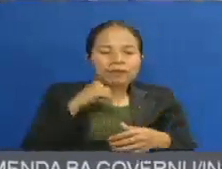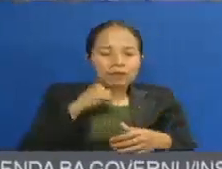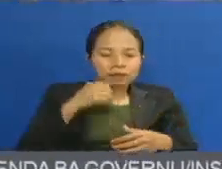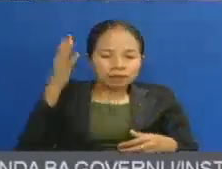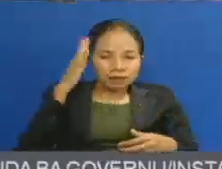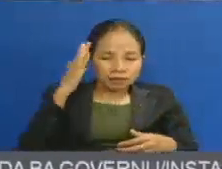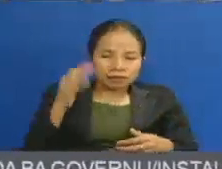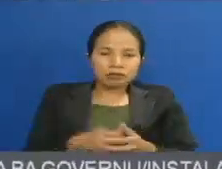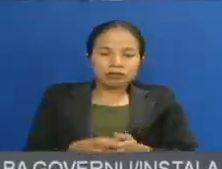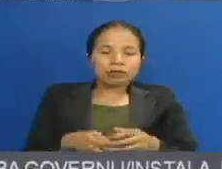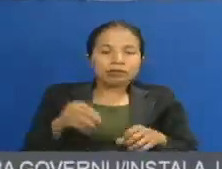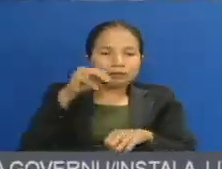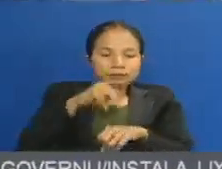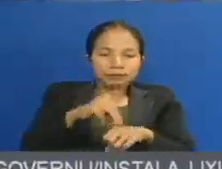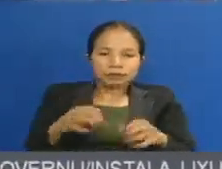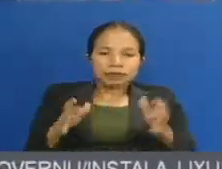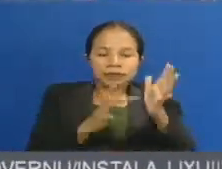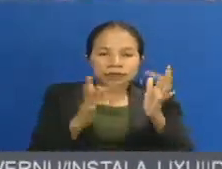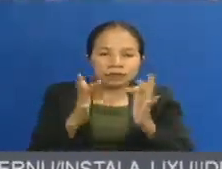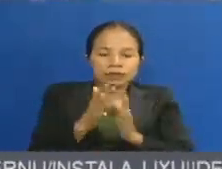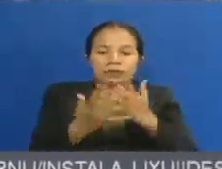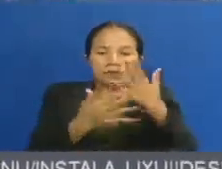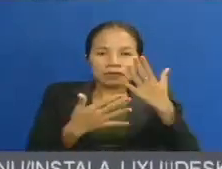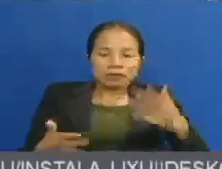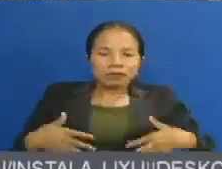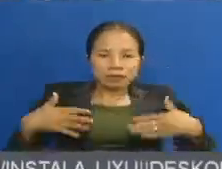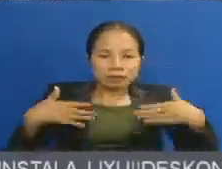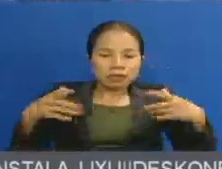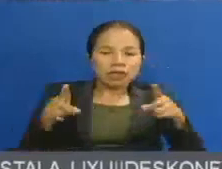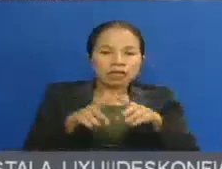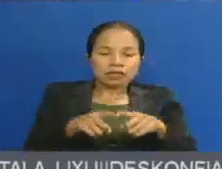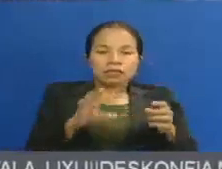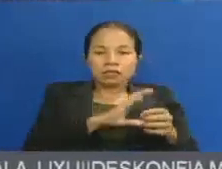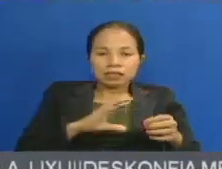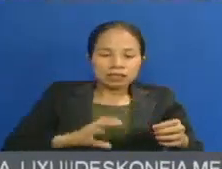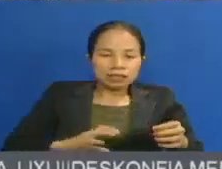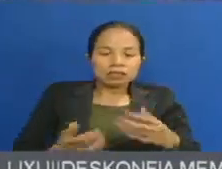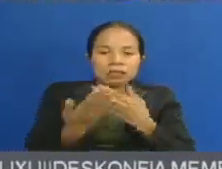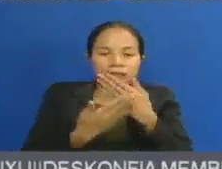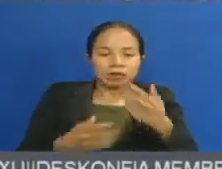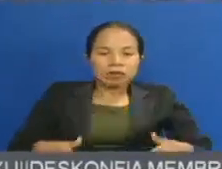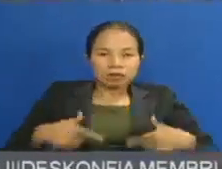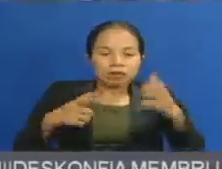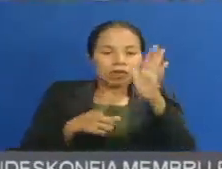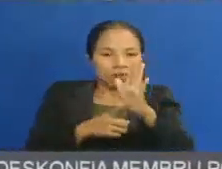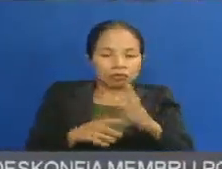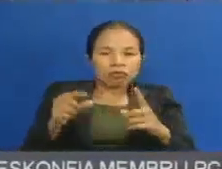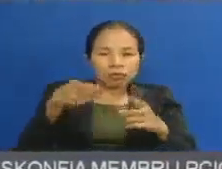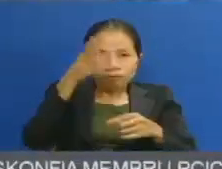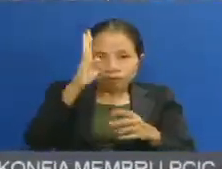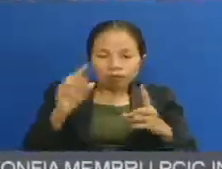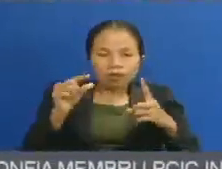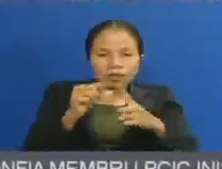considera solenidade Cristo futarissi no rang, no dar Cristo macapão moris na behatudo maromak de Eliafuang, de